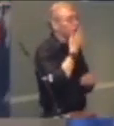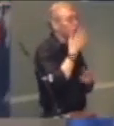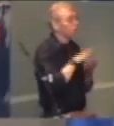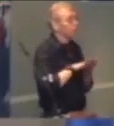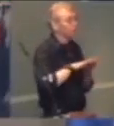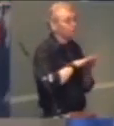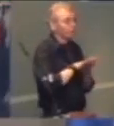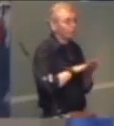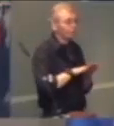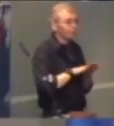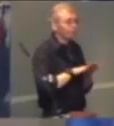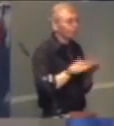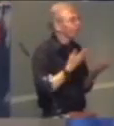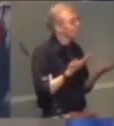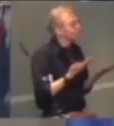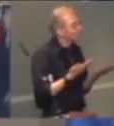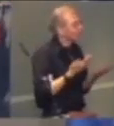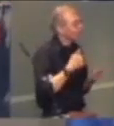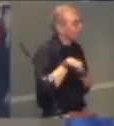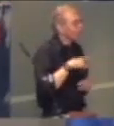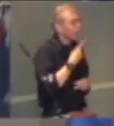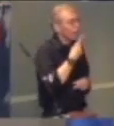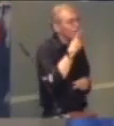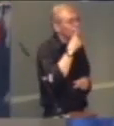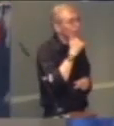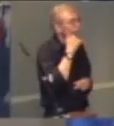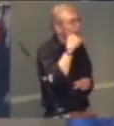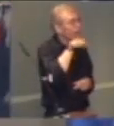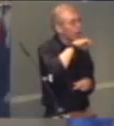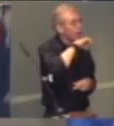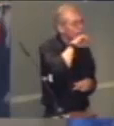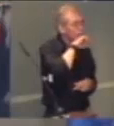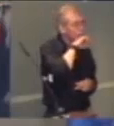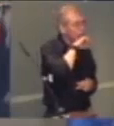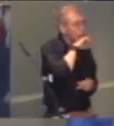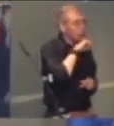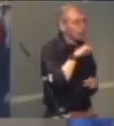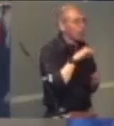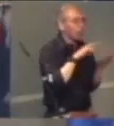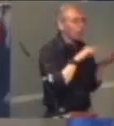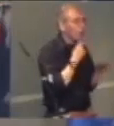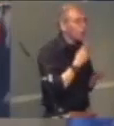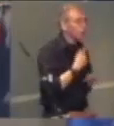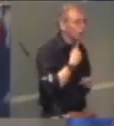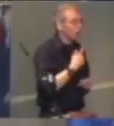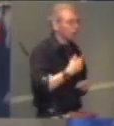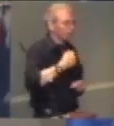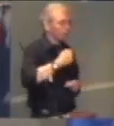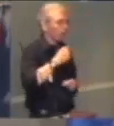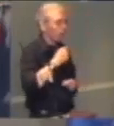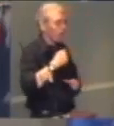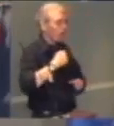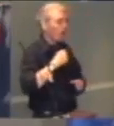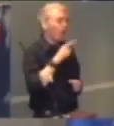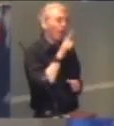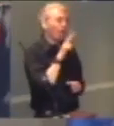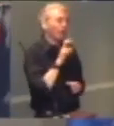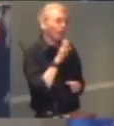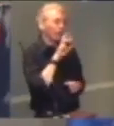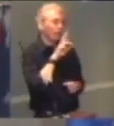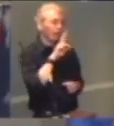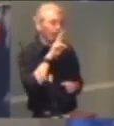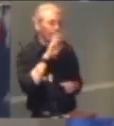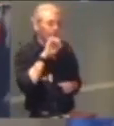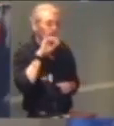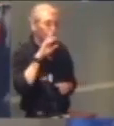denominou pai e mãe de autista de guerreiro e guerreira azul e esse ano